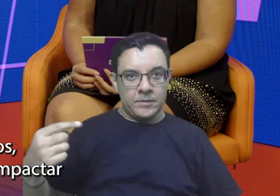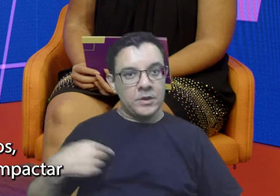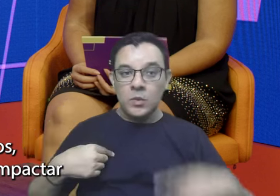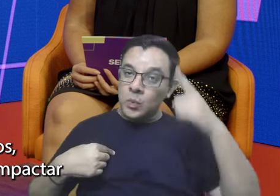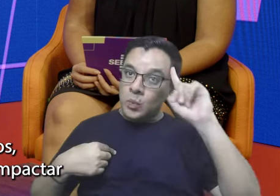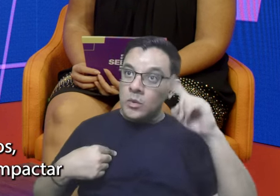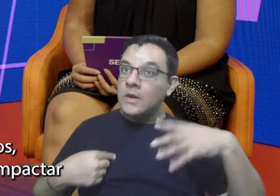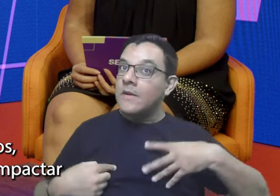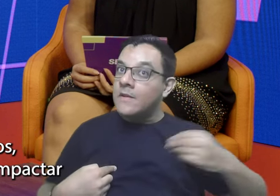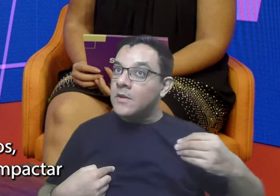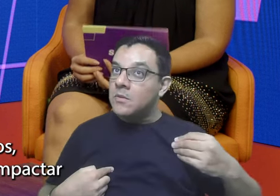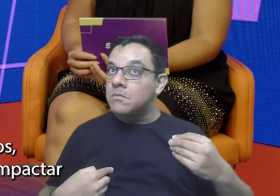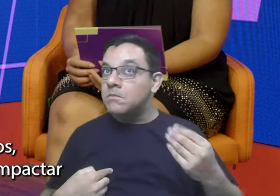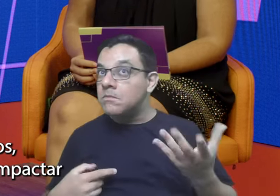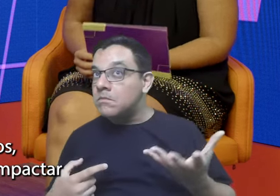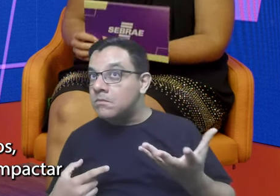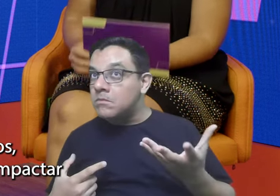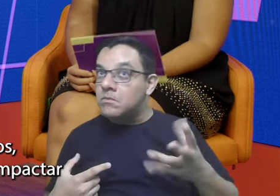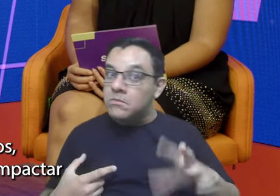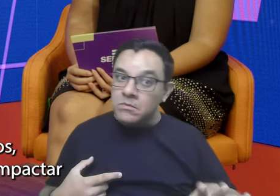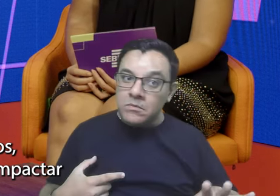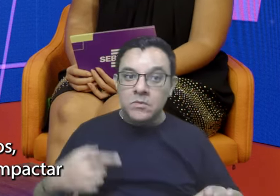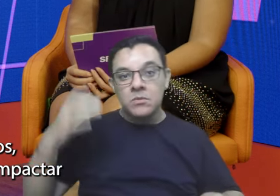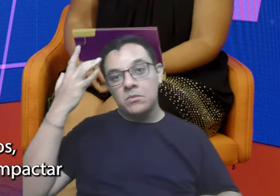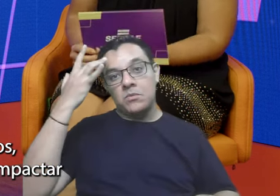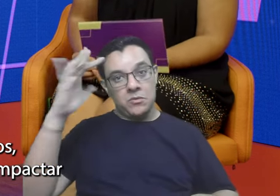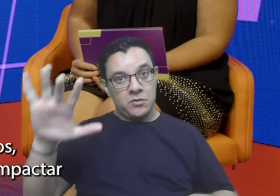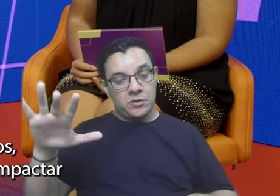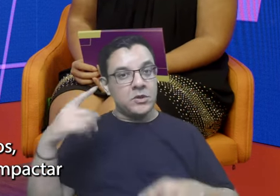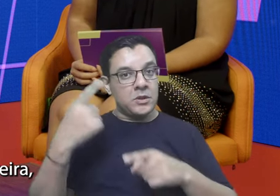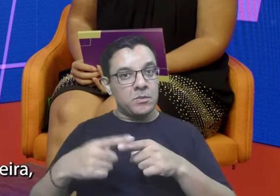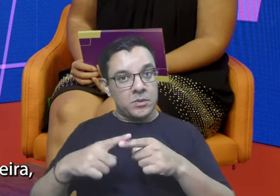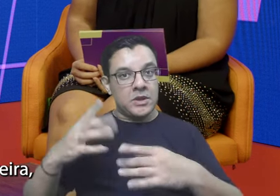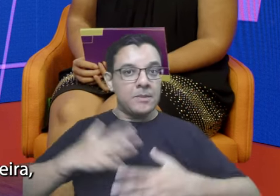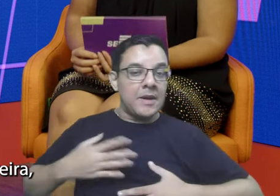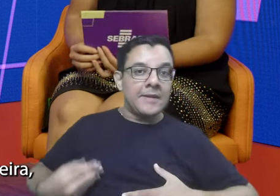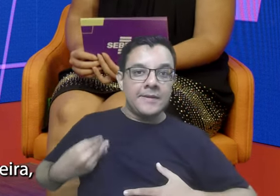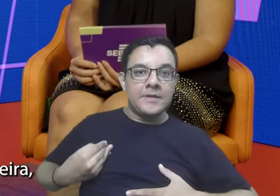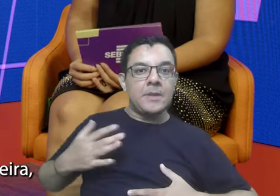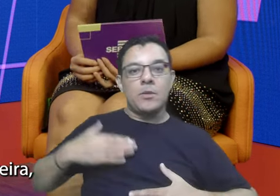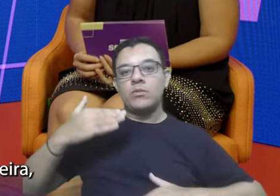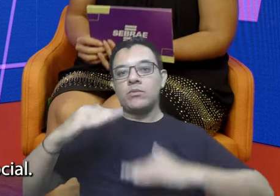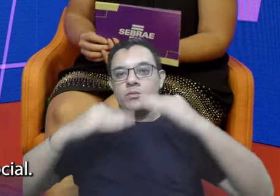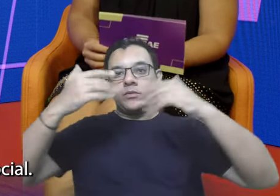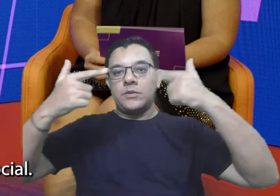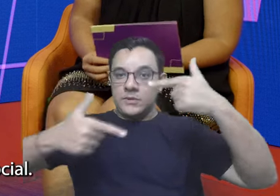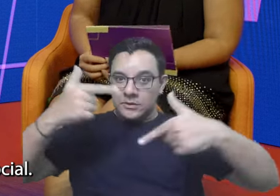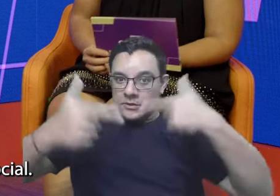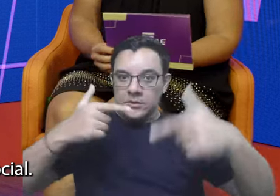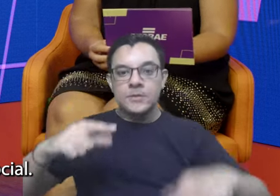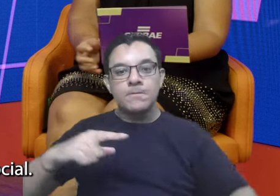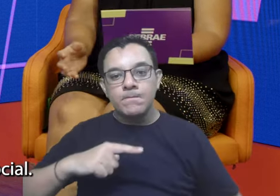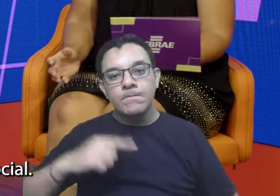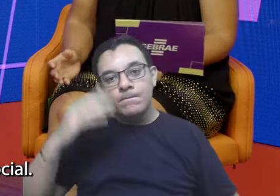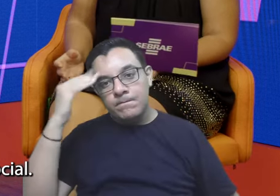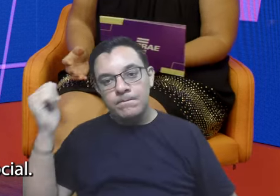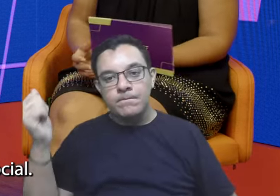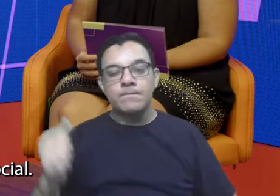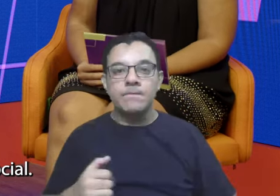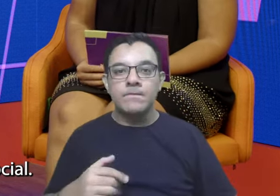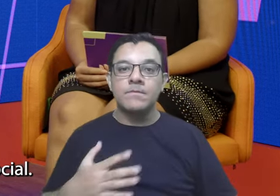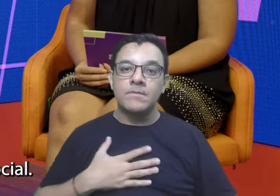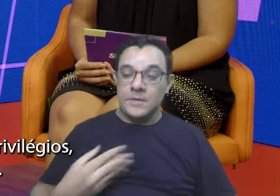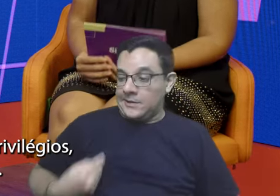não sei se eu quero ter filhos porque eu sei o quanto isso vai impactar na na minha vida na minha carreira não só na minha carreira mas em toda a minha vida